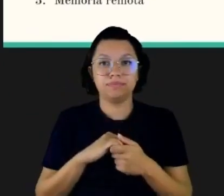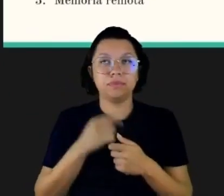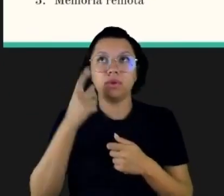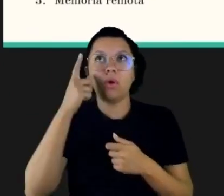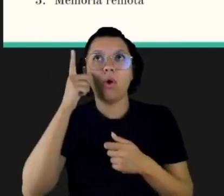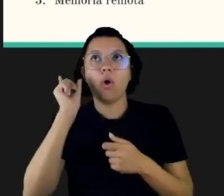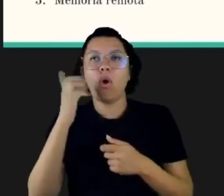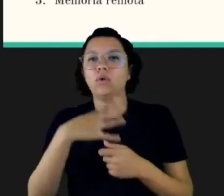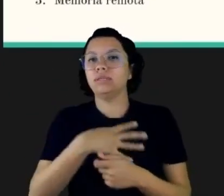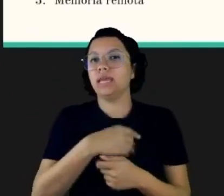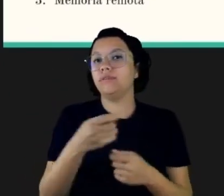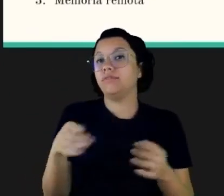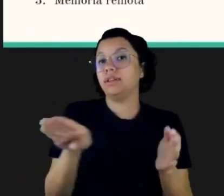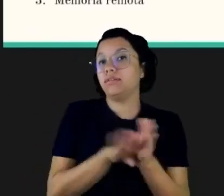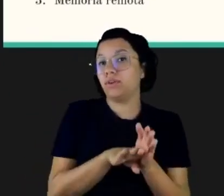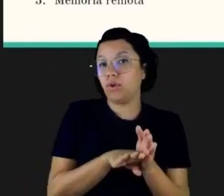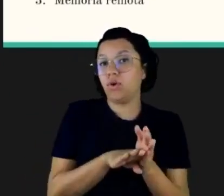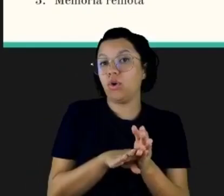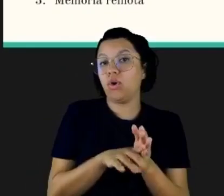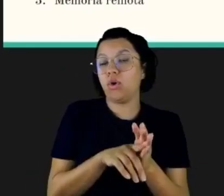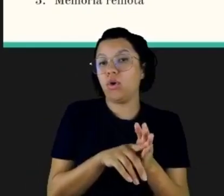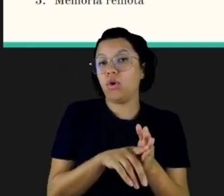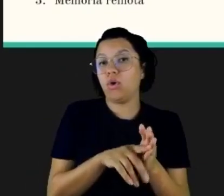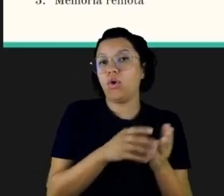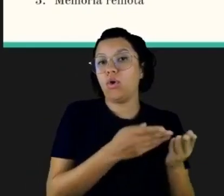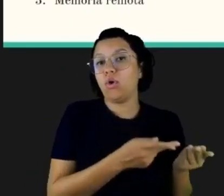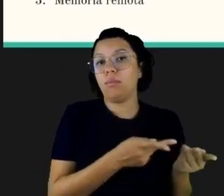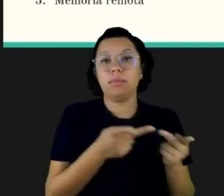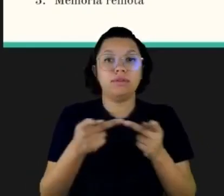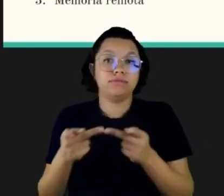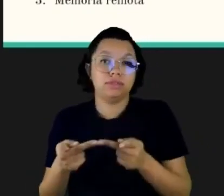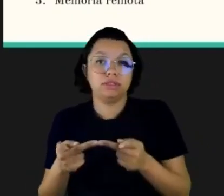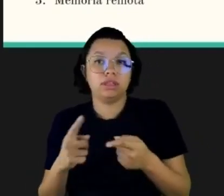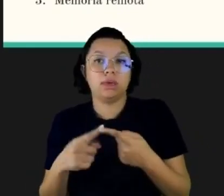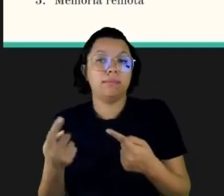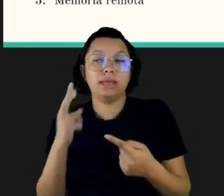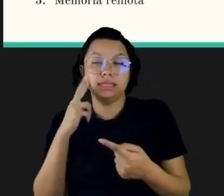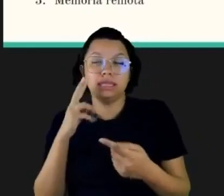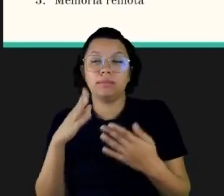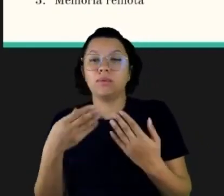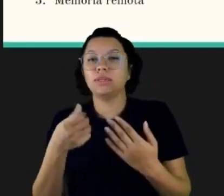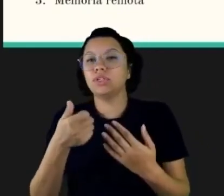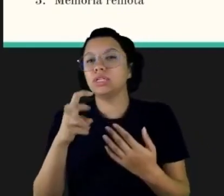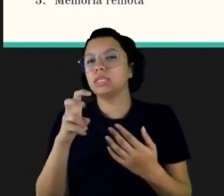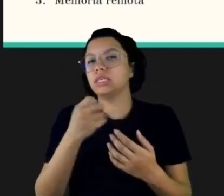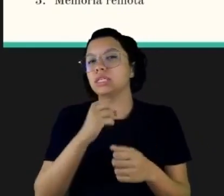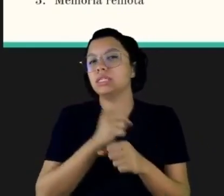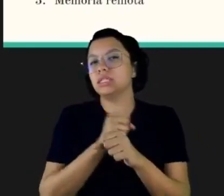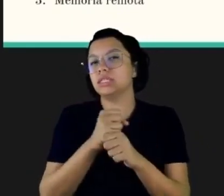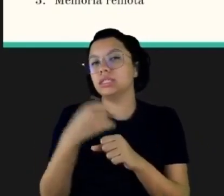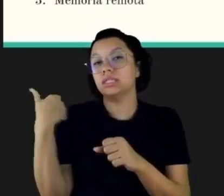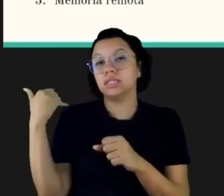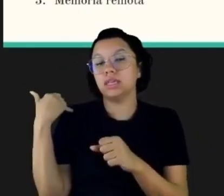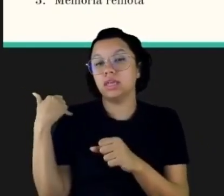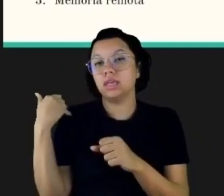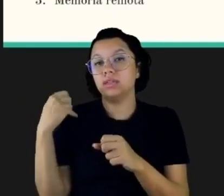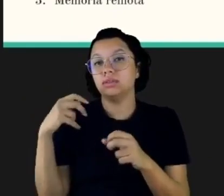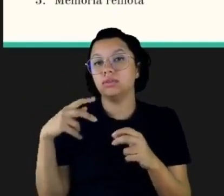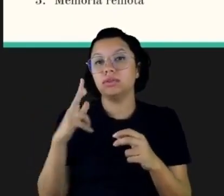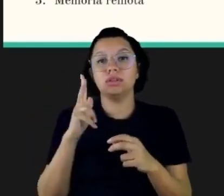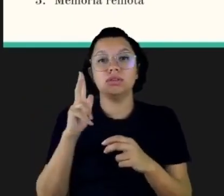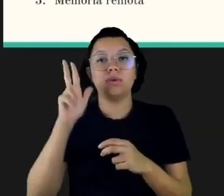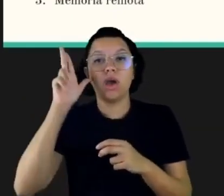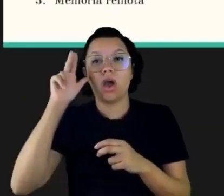veio visitar, mas ele se lembra que quando ele tinha 15 anos, ele caiu do cavalo na roça, numa poça de lama, e te conta isso com uma riqueza